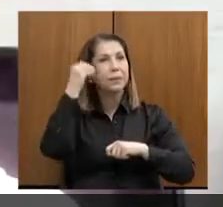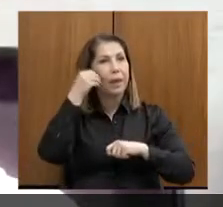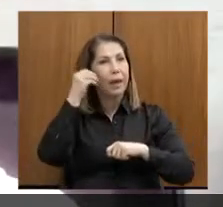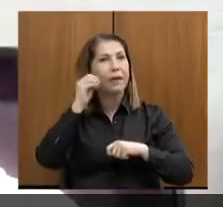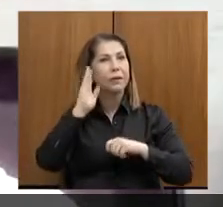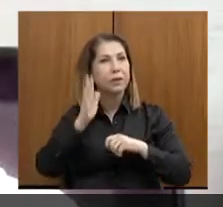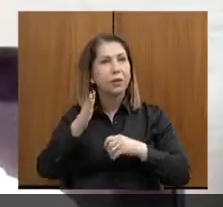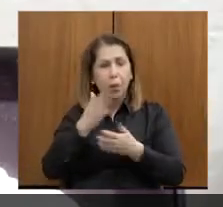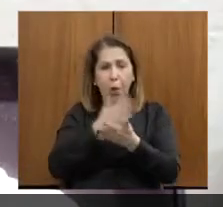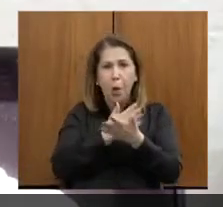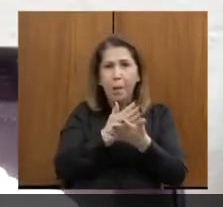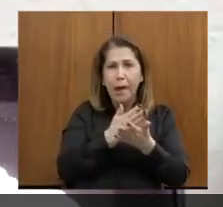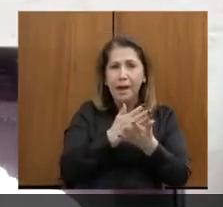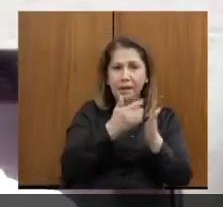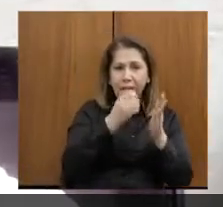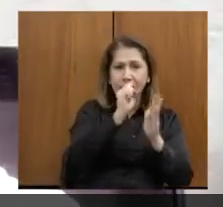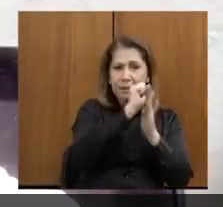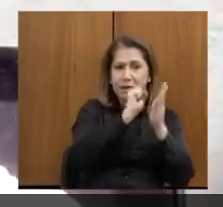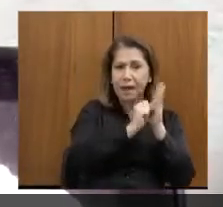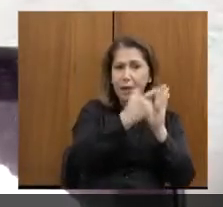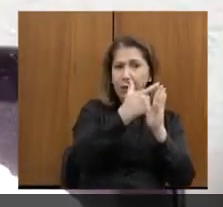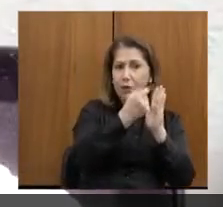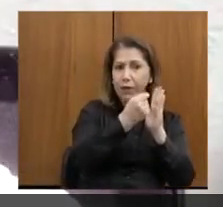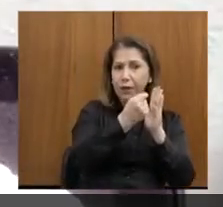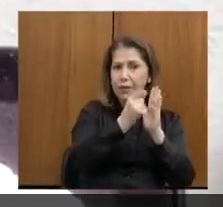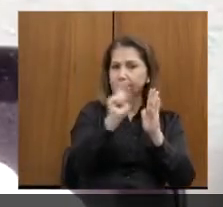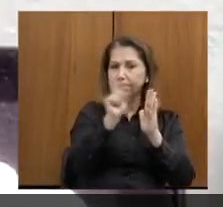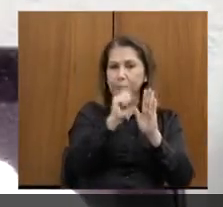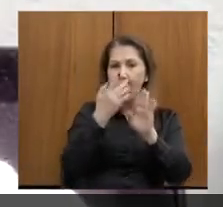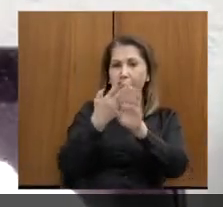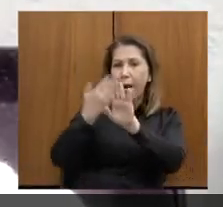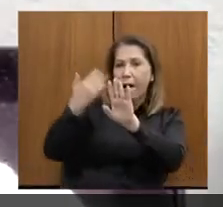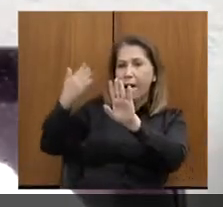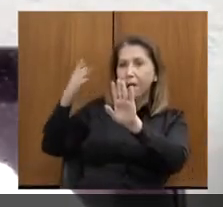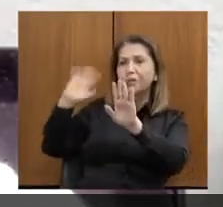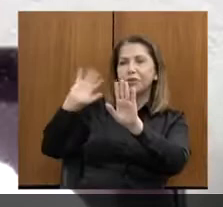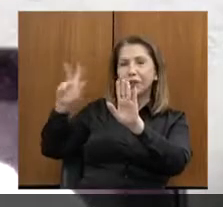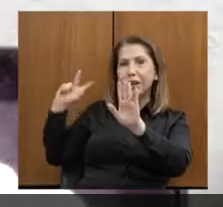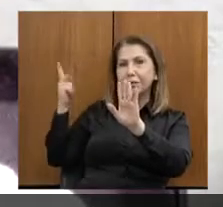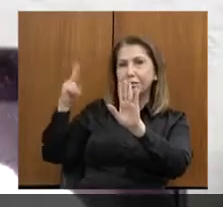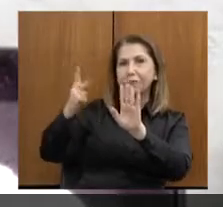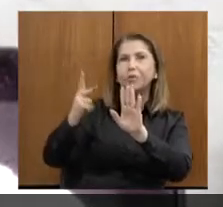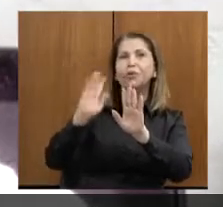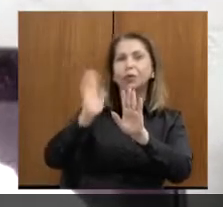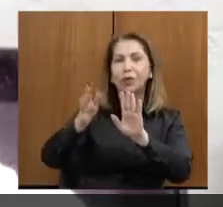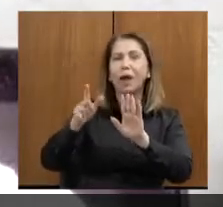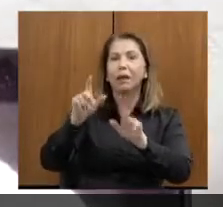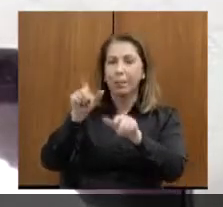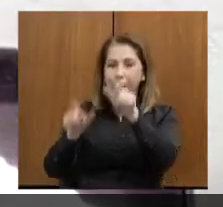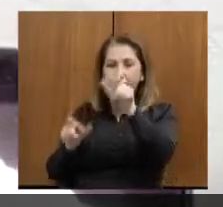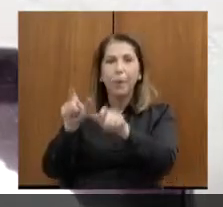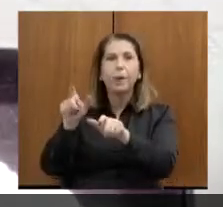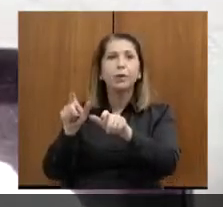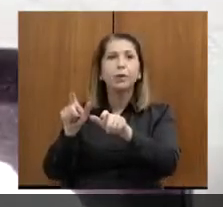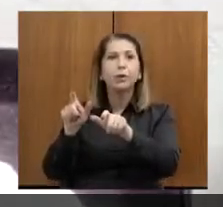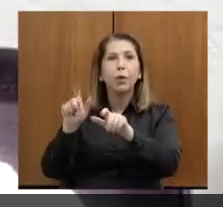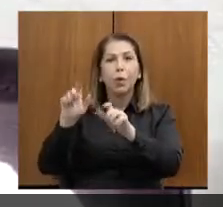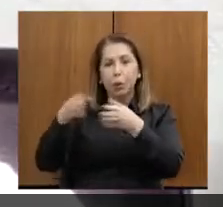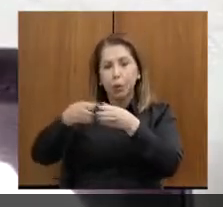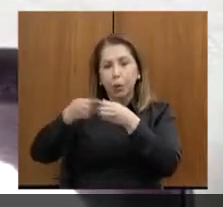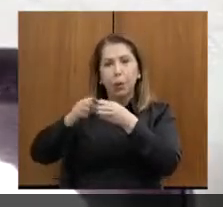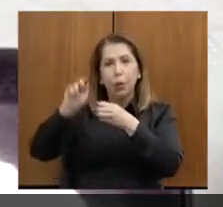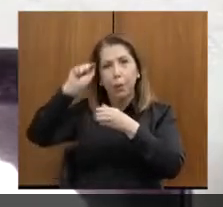não começam com a gente no século 20 elas estão escritas na história por meio da agência dessas populações africanas